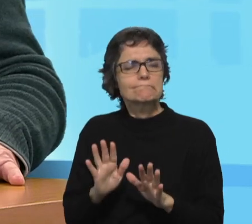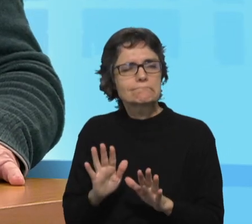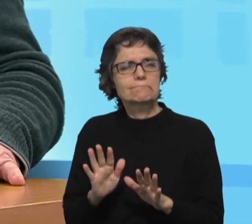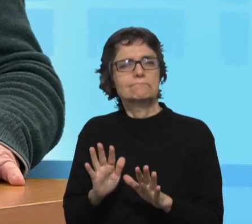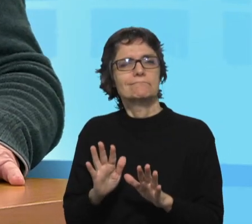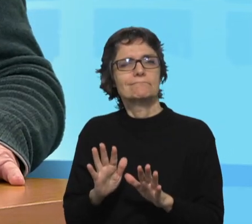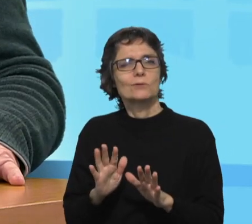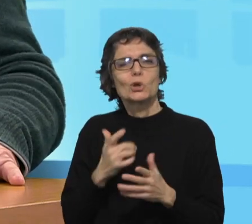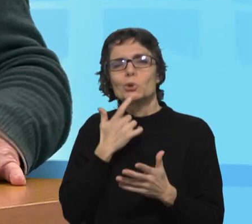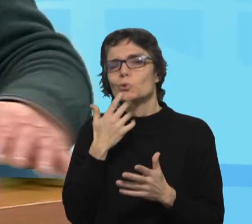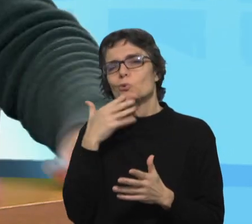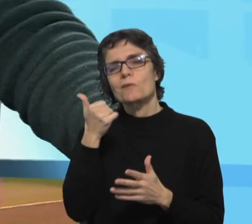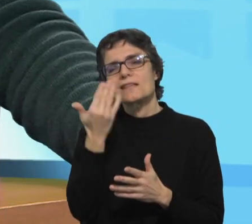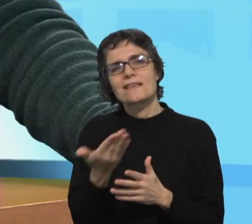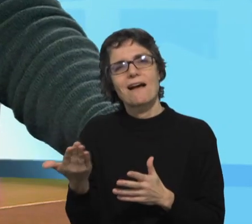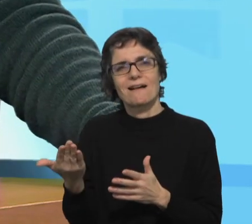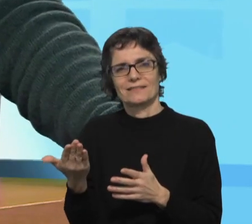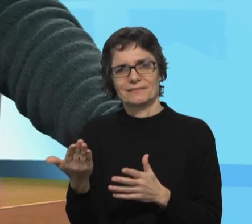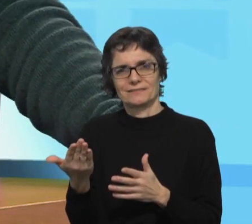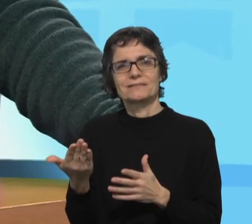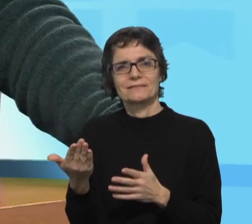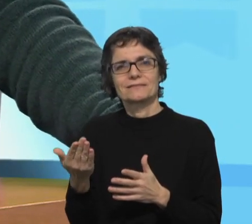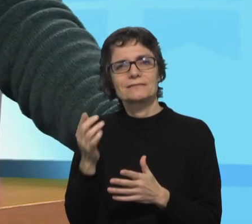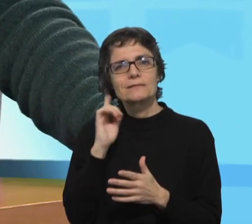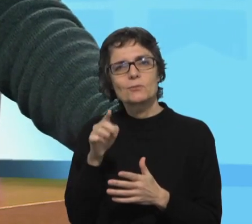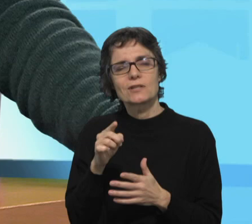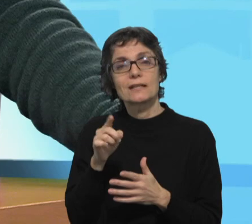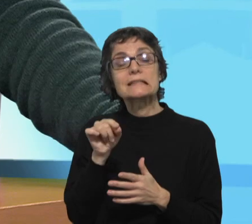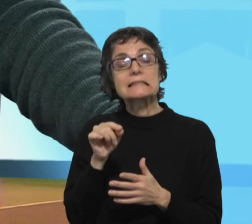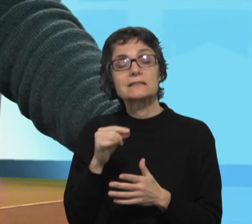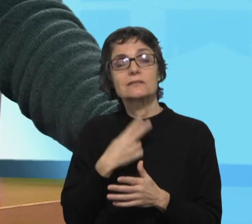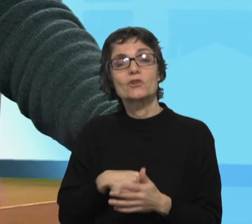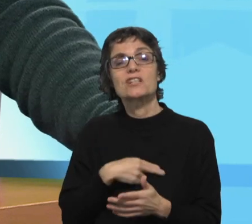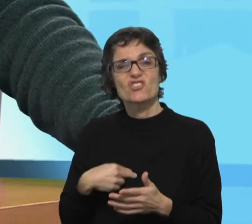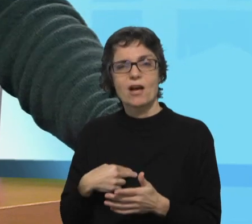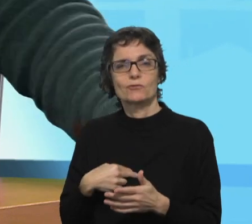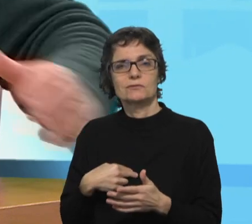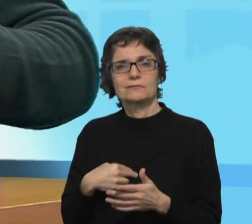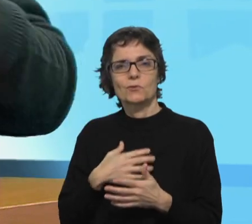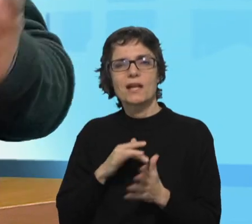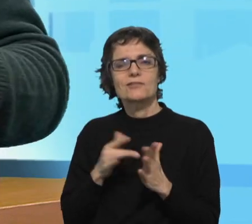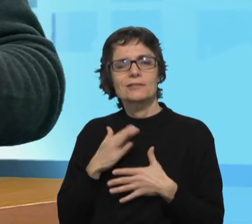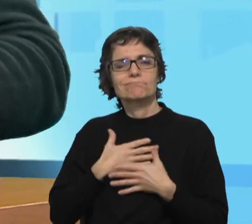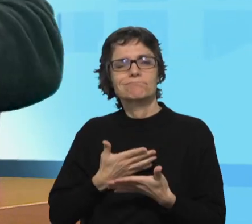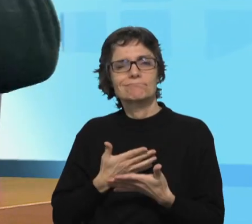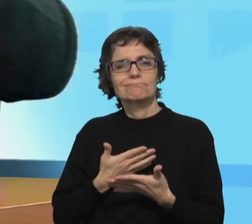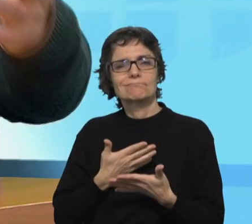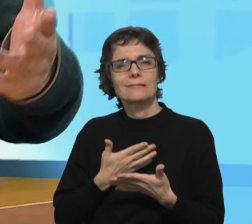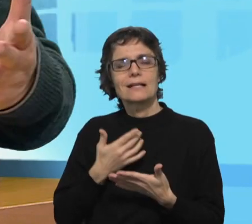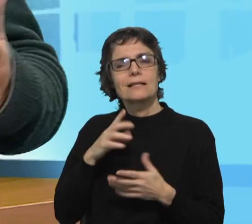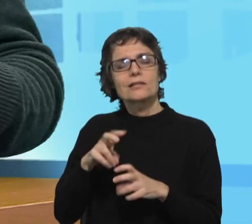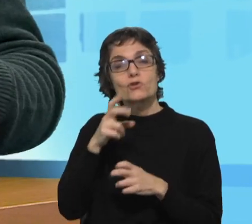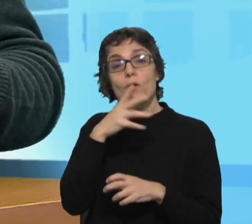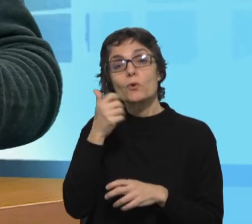a beleza das coisas e eu acho que o cristianismo também tem a ver com isso. Quer dizer, o que é que os cristãos, a Igreja, dão a fazer